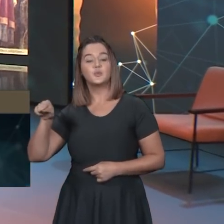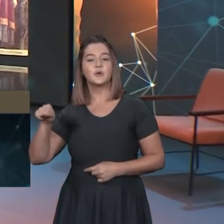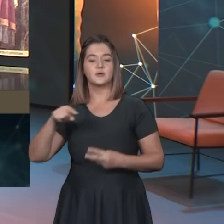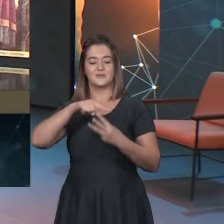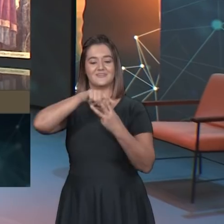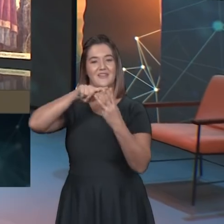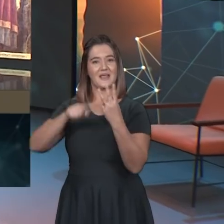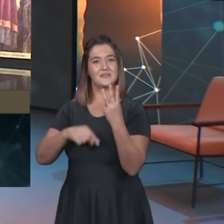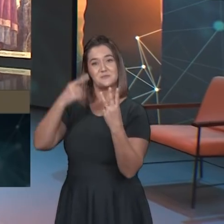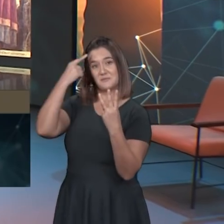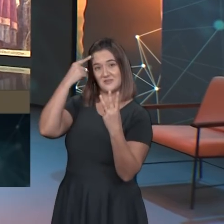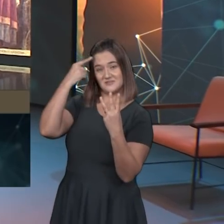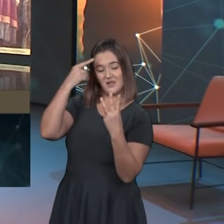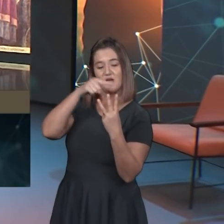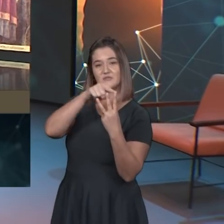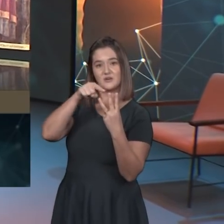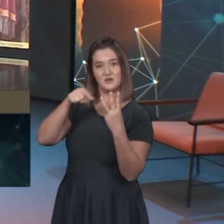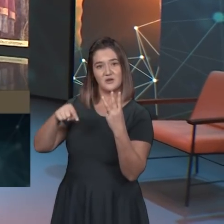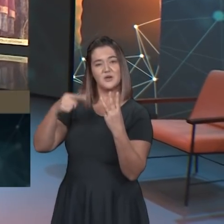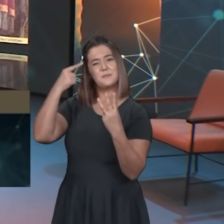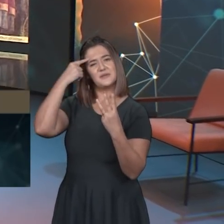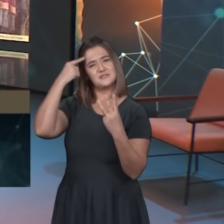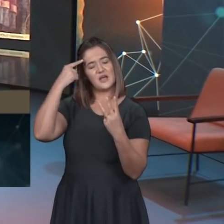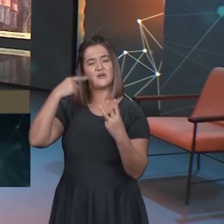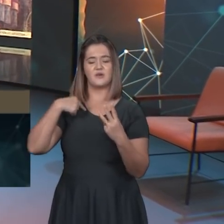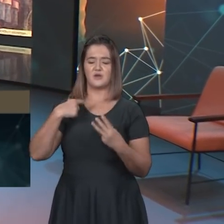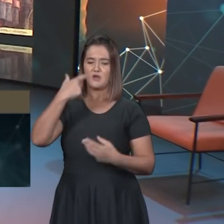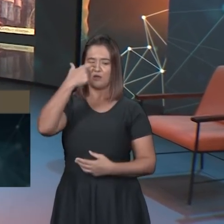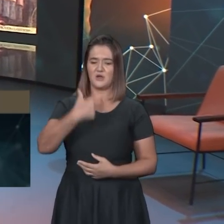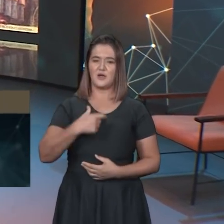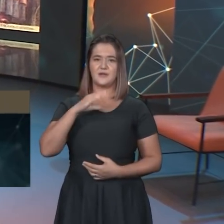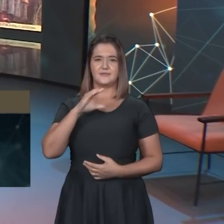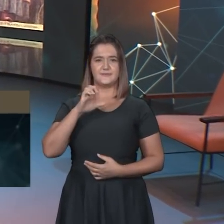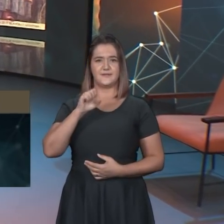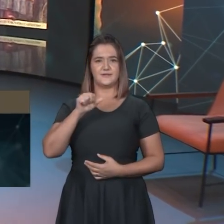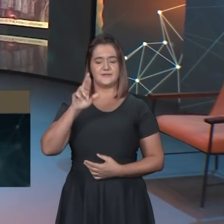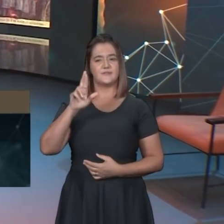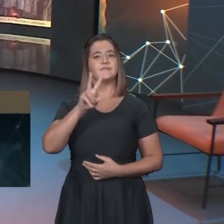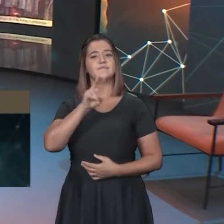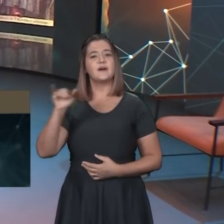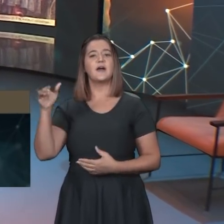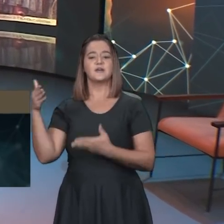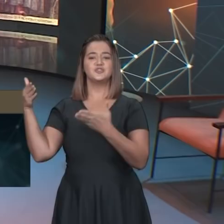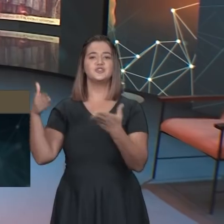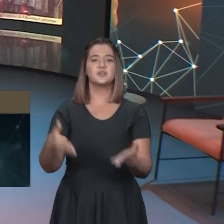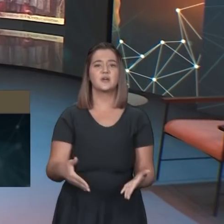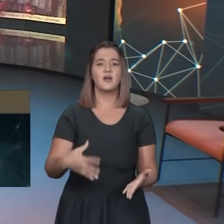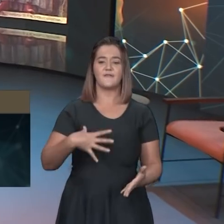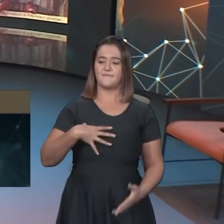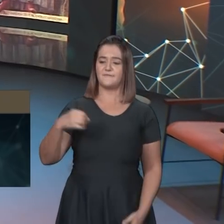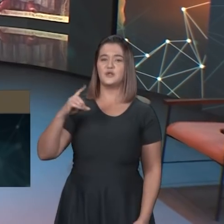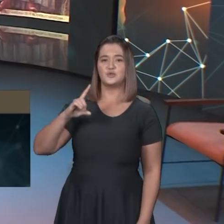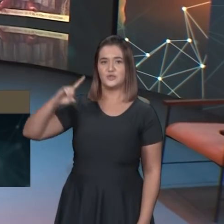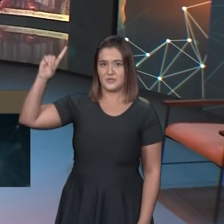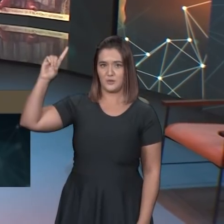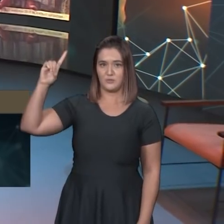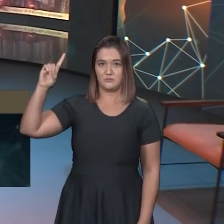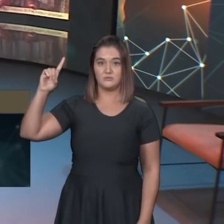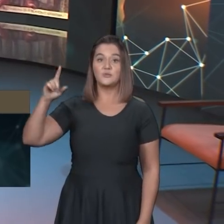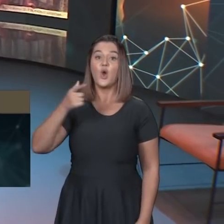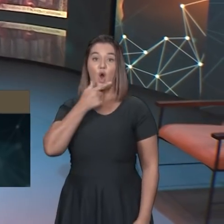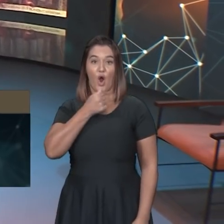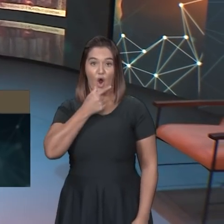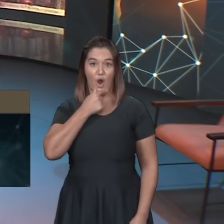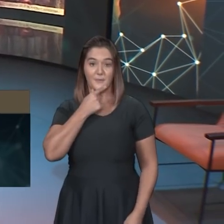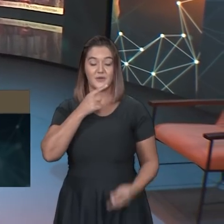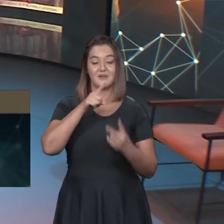esperando mais ou menos para aquela época de César a vinda do tão esperado Filho de Deus. Cícero também menciona a mesma coisa,